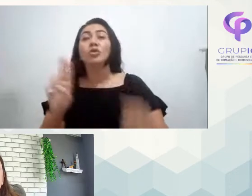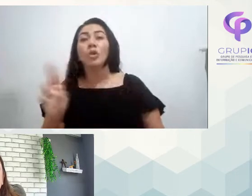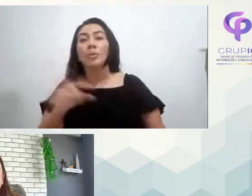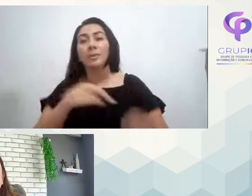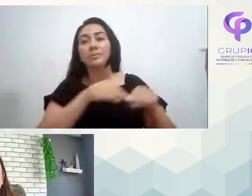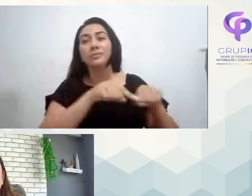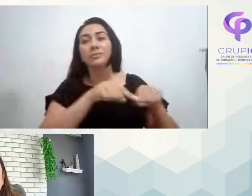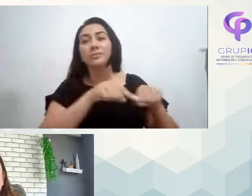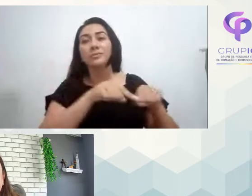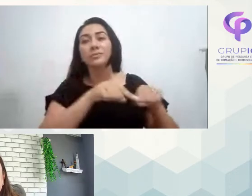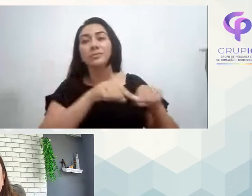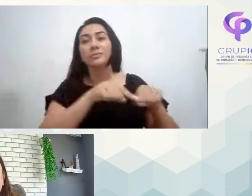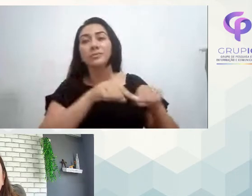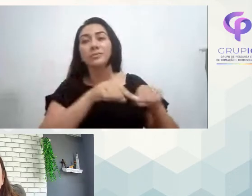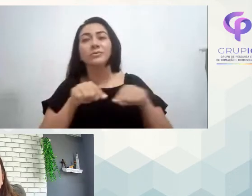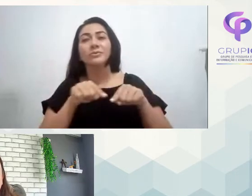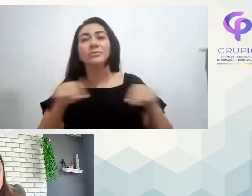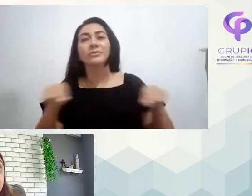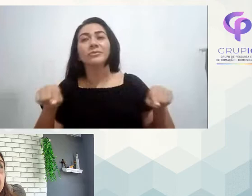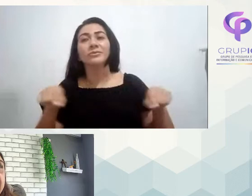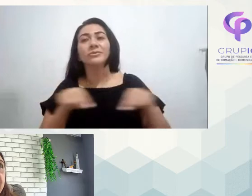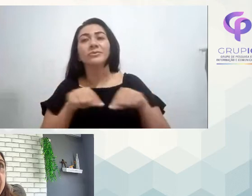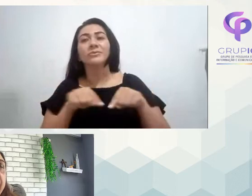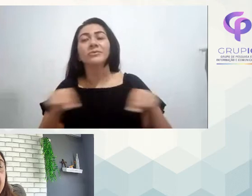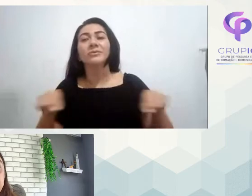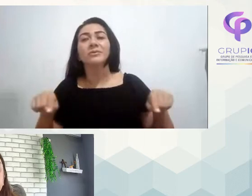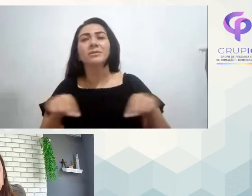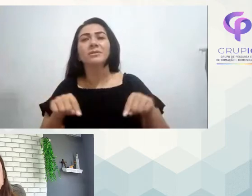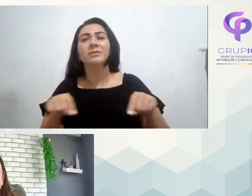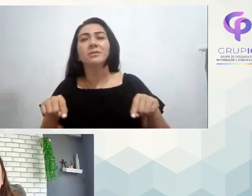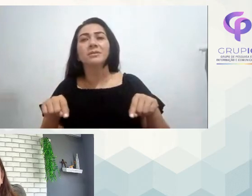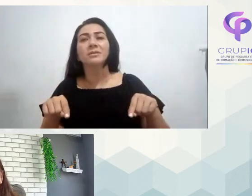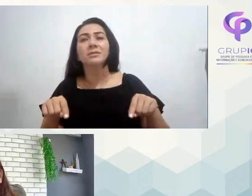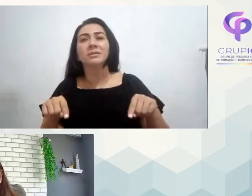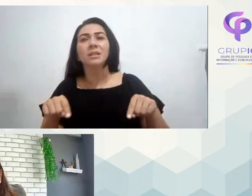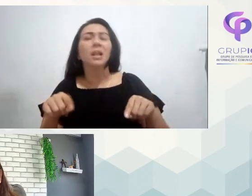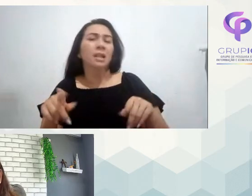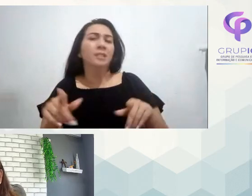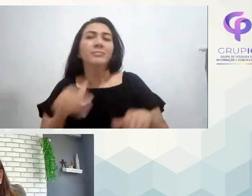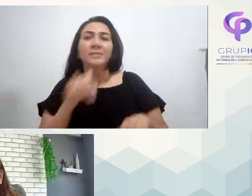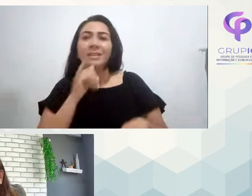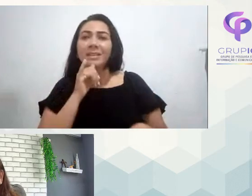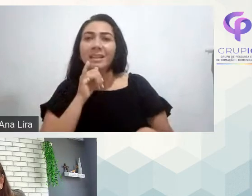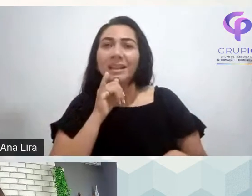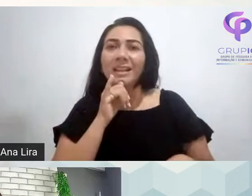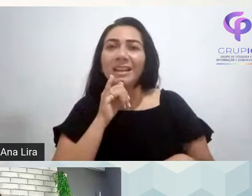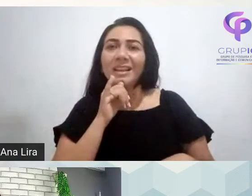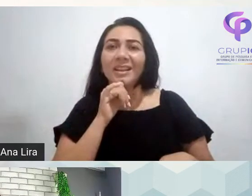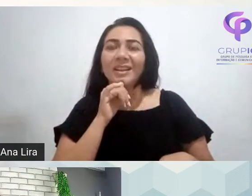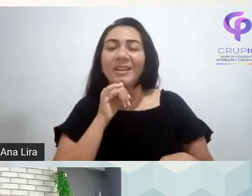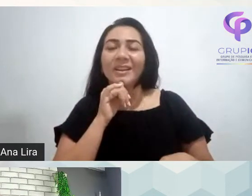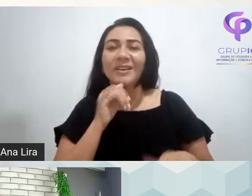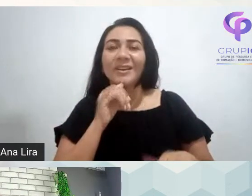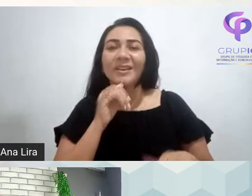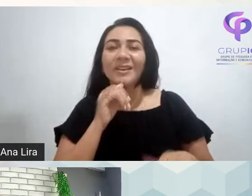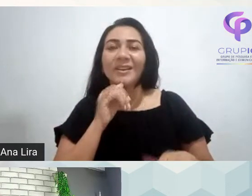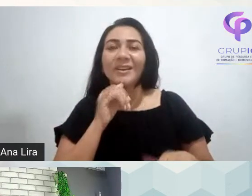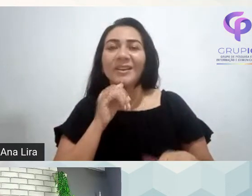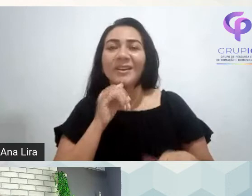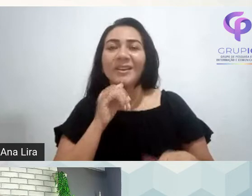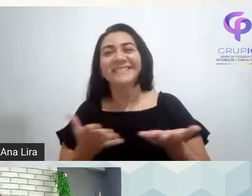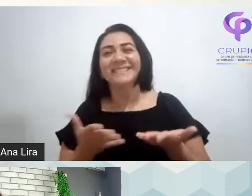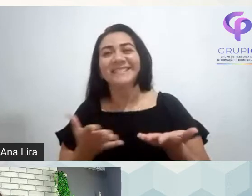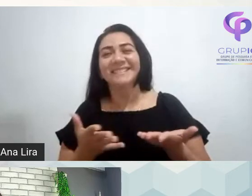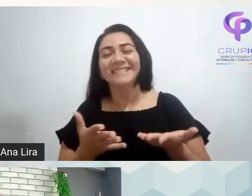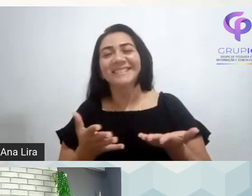grupic@ufam.edu.br solicitando o material, as lâminas da Paola. Eu ainda chamo lâmina, por isso que eu ainda falo que eu sou arcaica. E aí